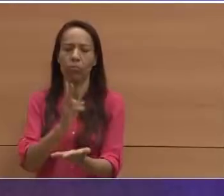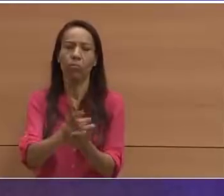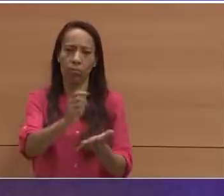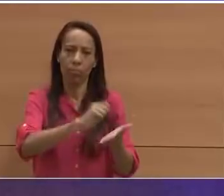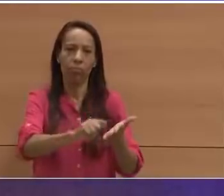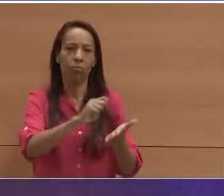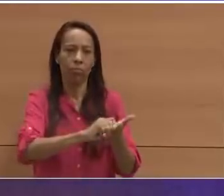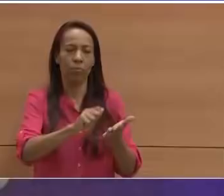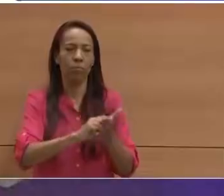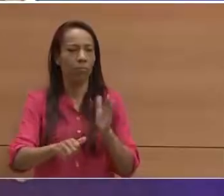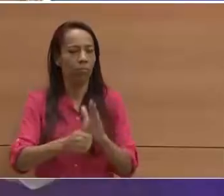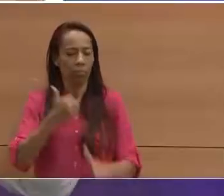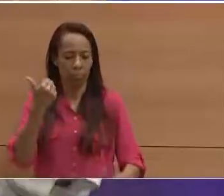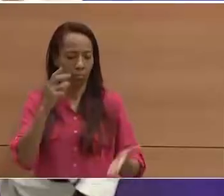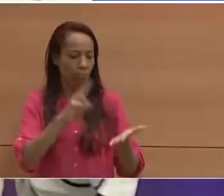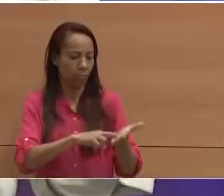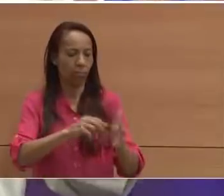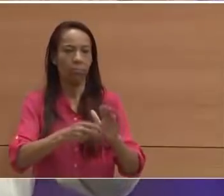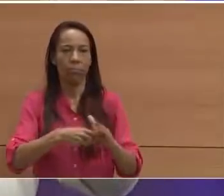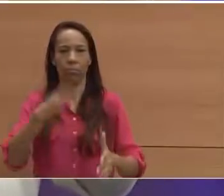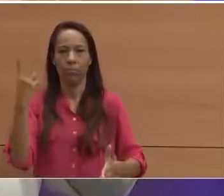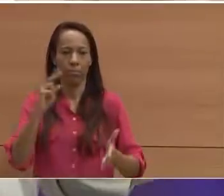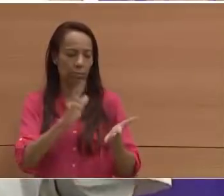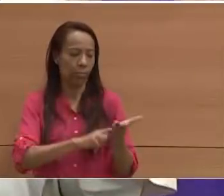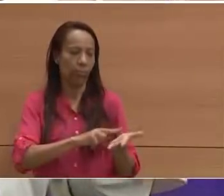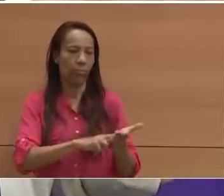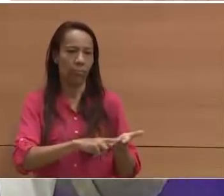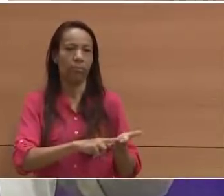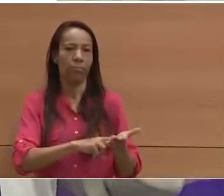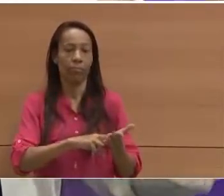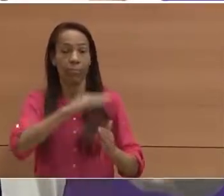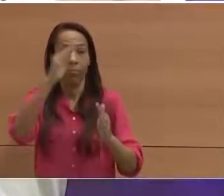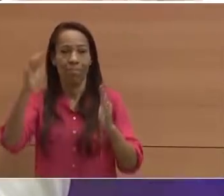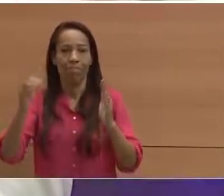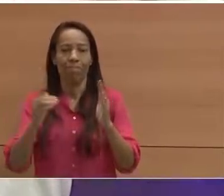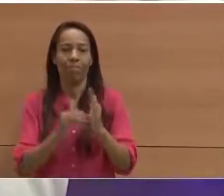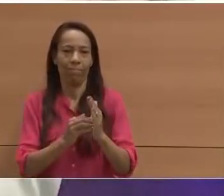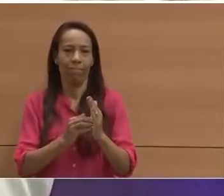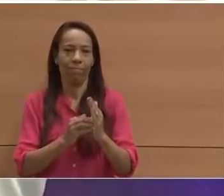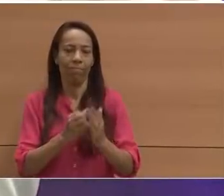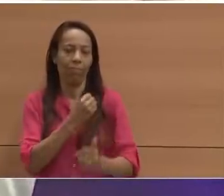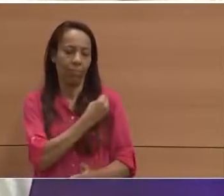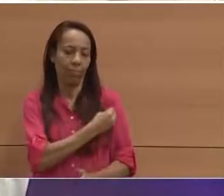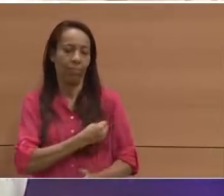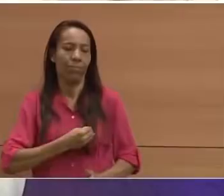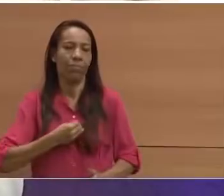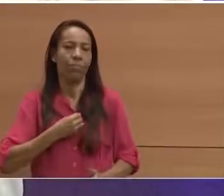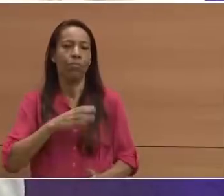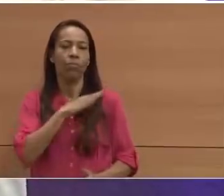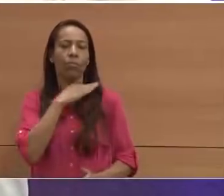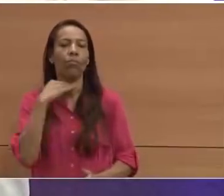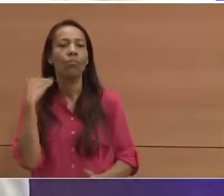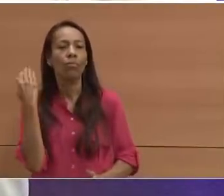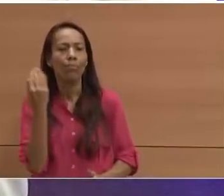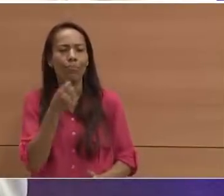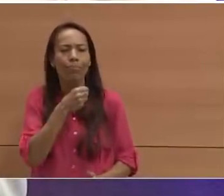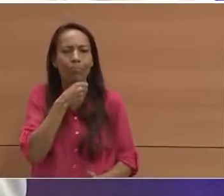epístola de João. E no final, né, ele morreu de velhice.